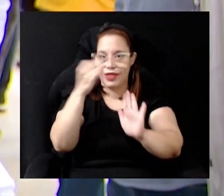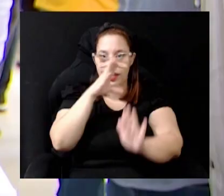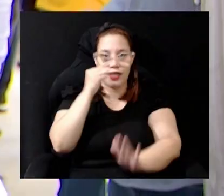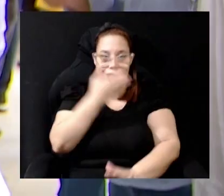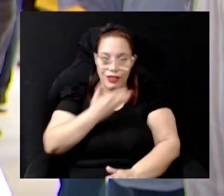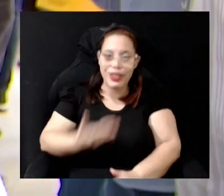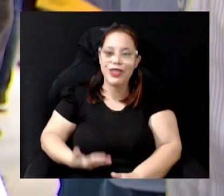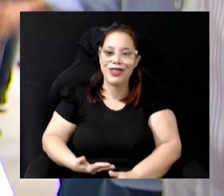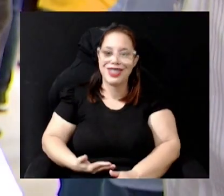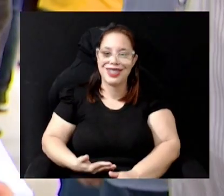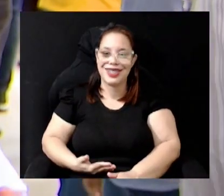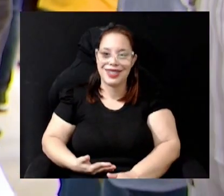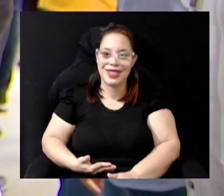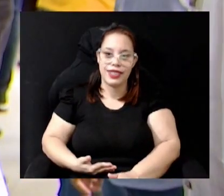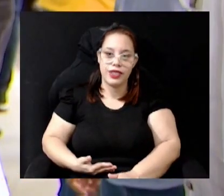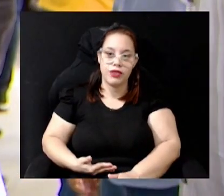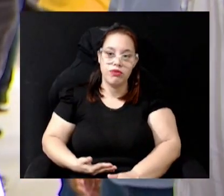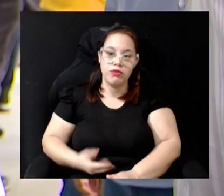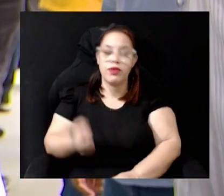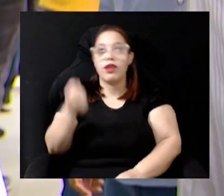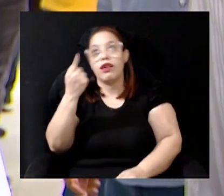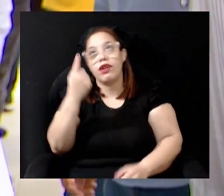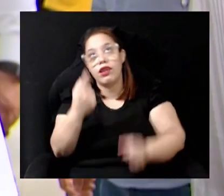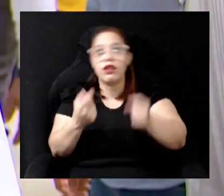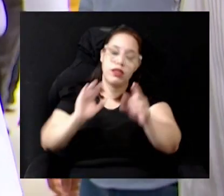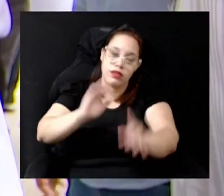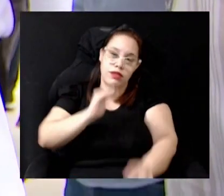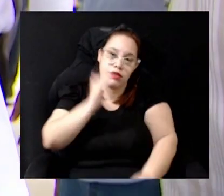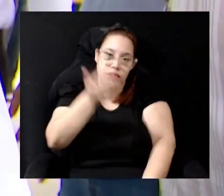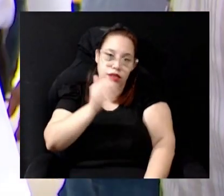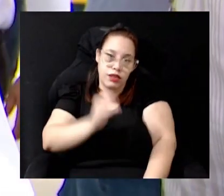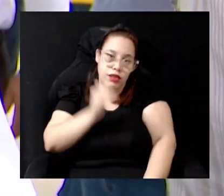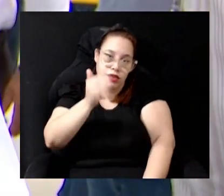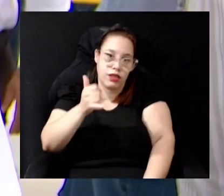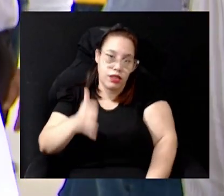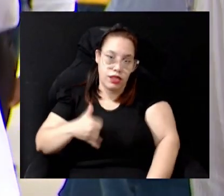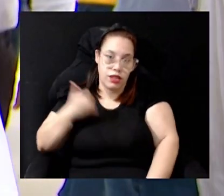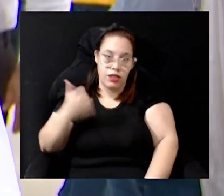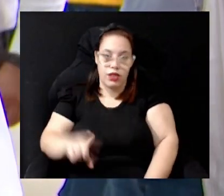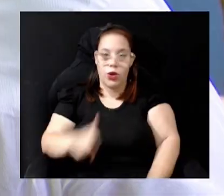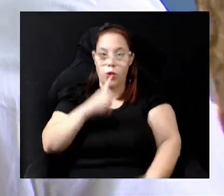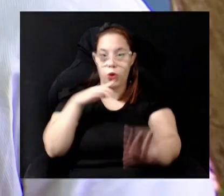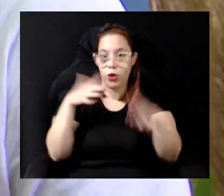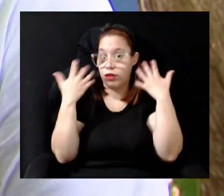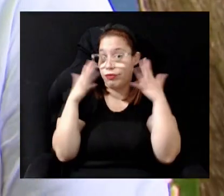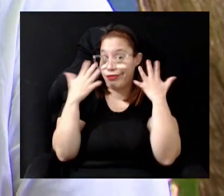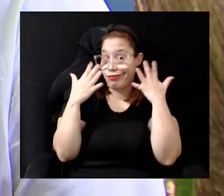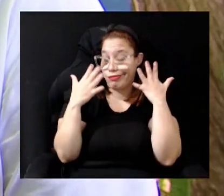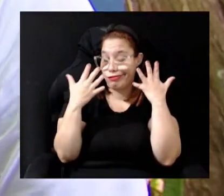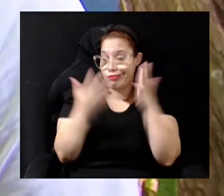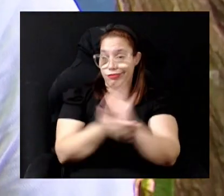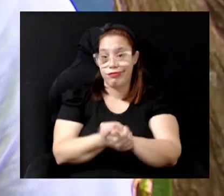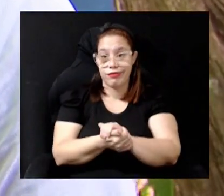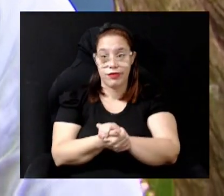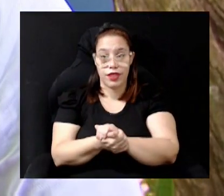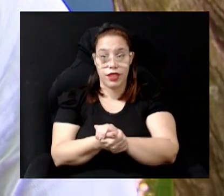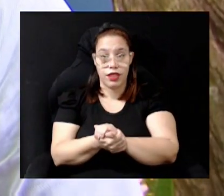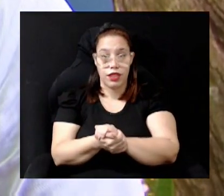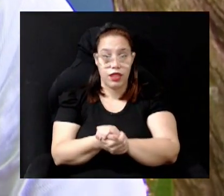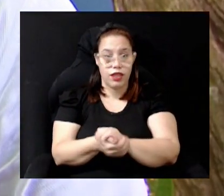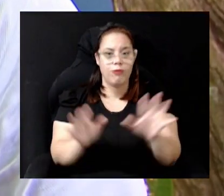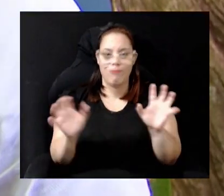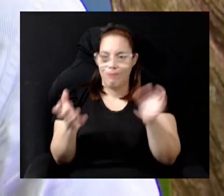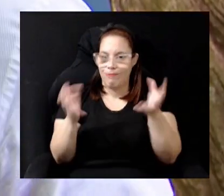que a cada evento a gente homenageia os aniversariantes do mês, né? É uma iniciativa muito legal. Um evento muito legal que agrega